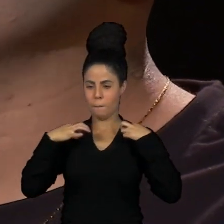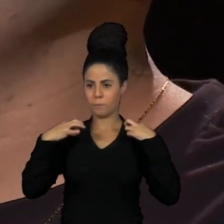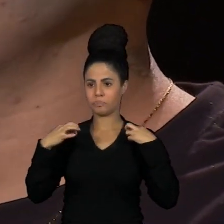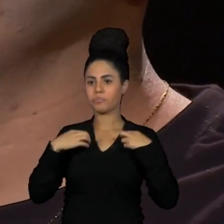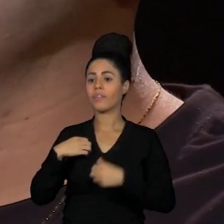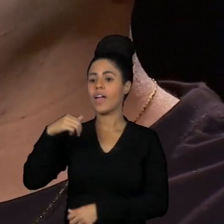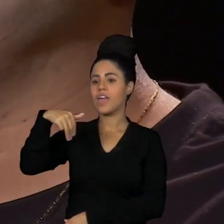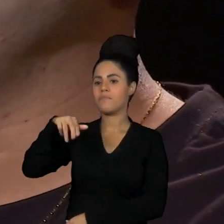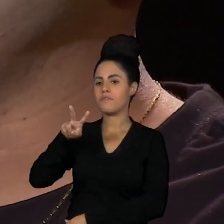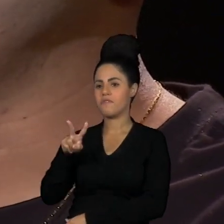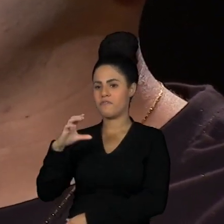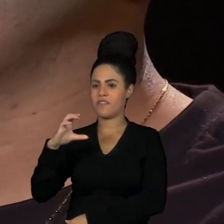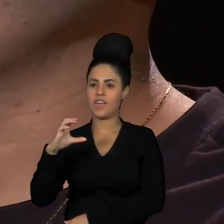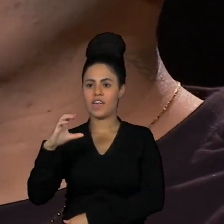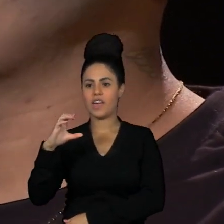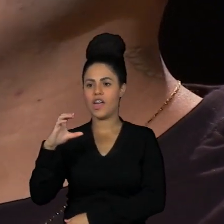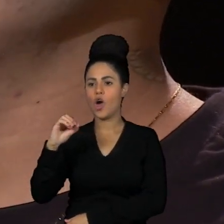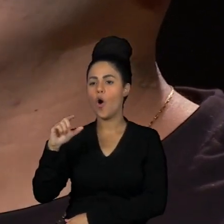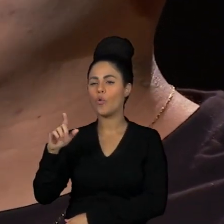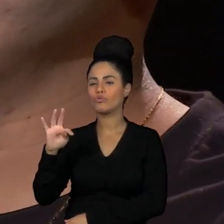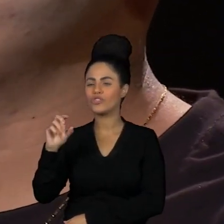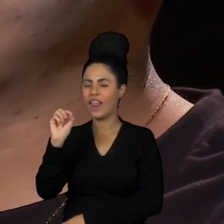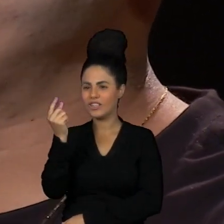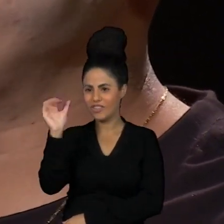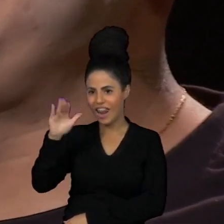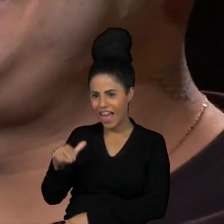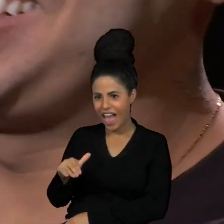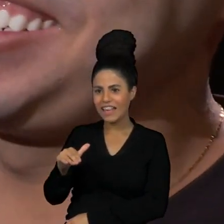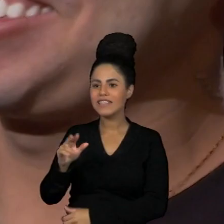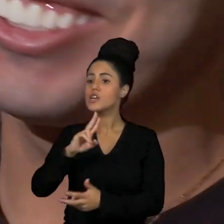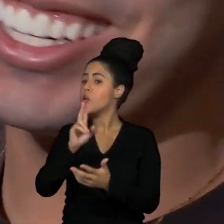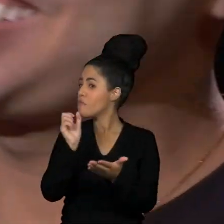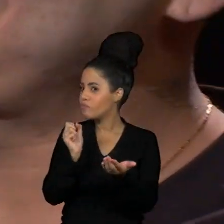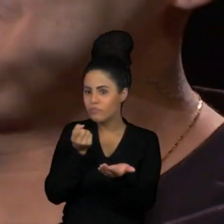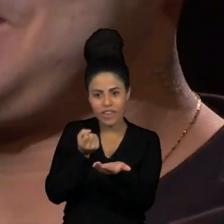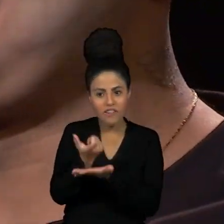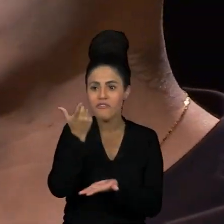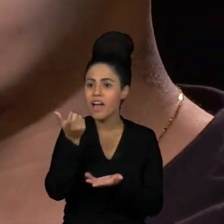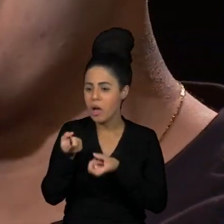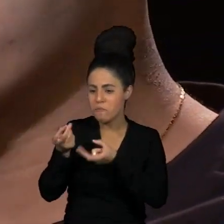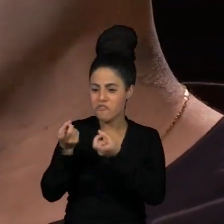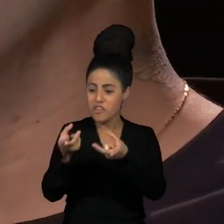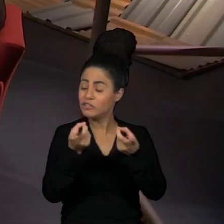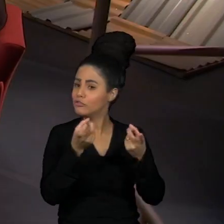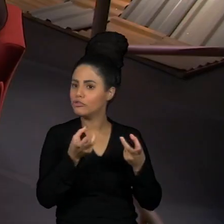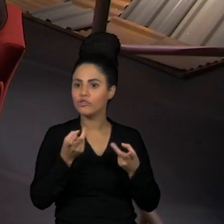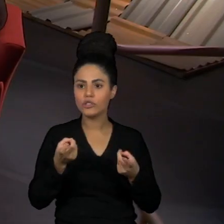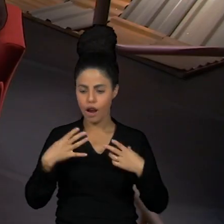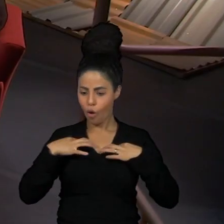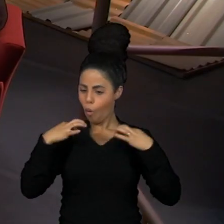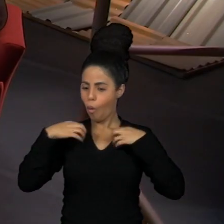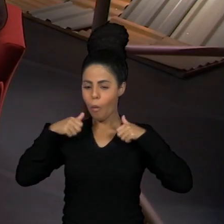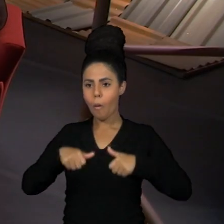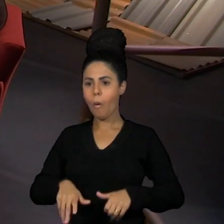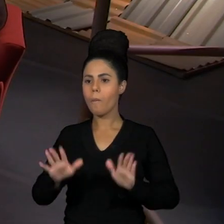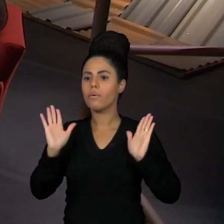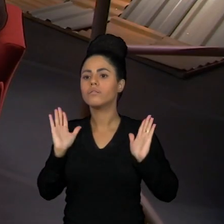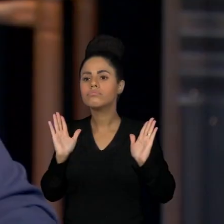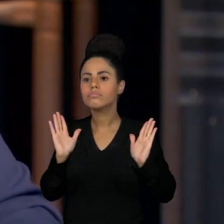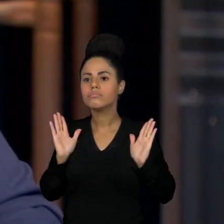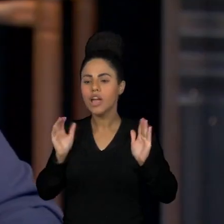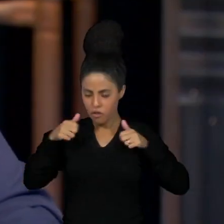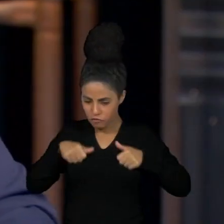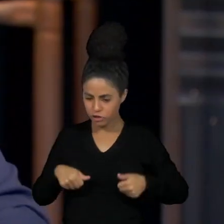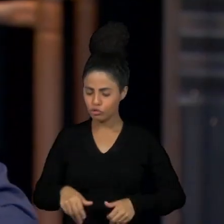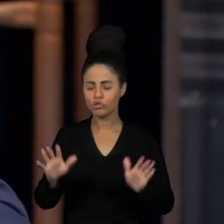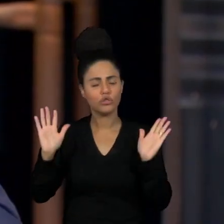MV Outlet, que era M de Murilo, V de Vinícius e Outlet que vendia roupa, vendia tudo. Nós somos uma